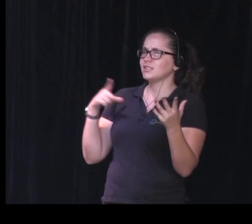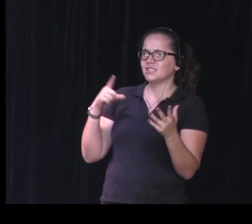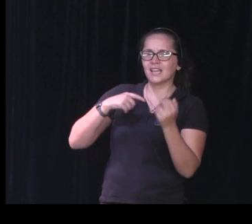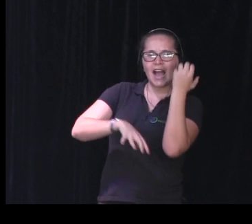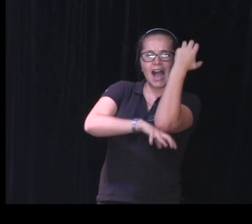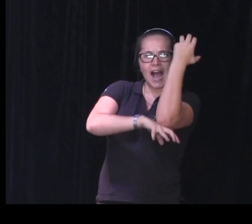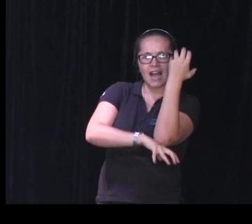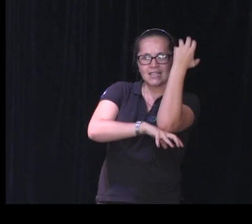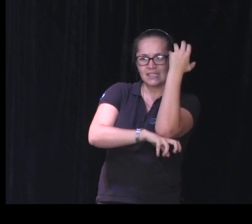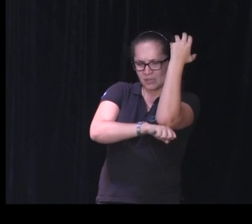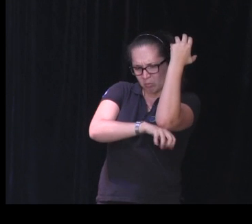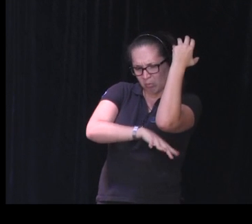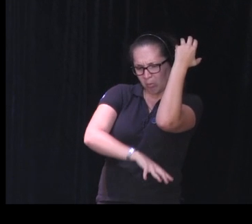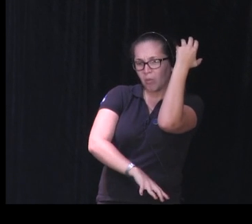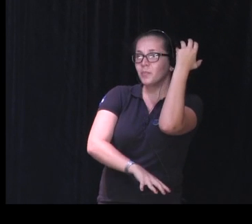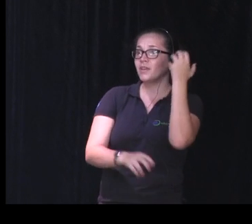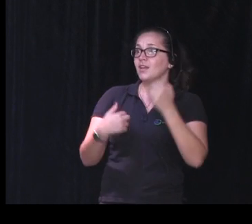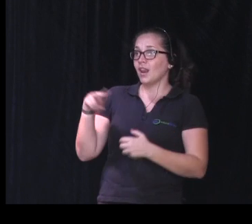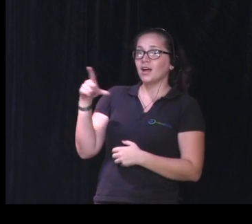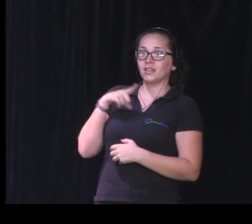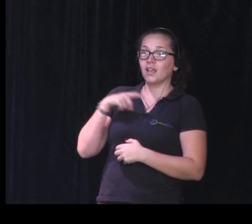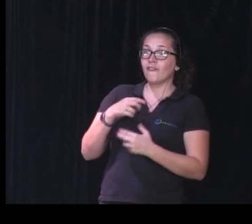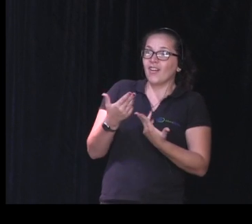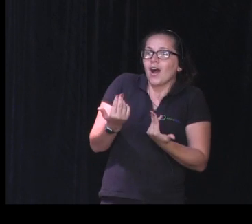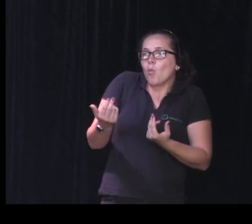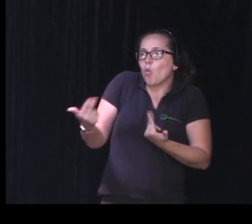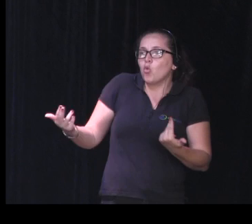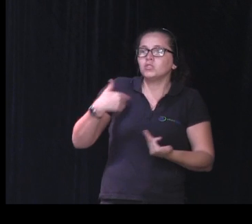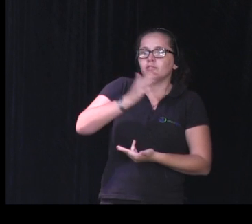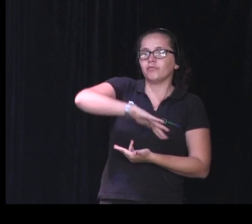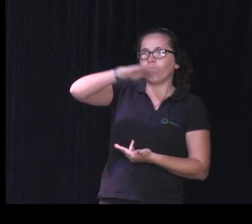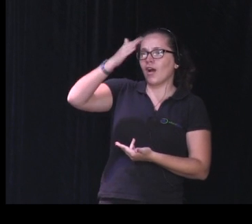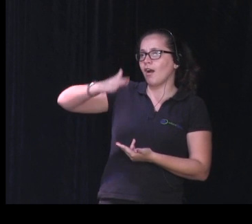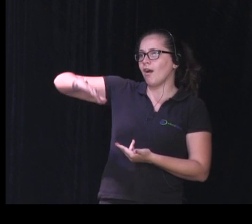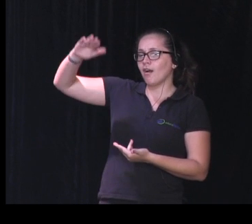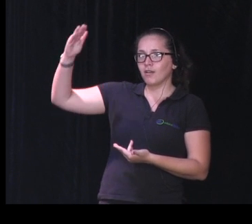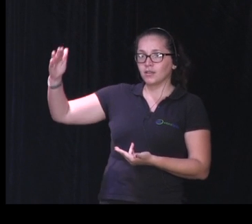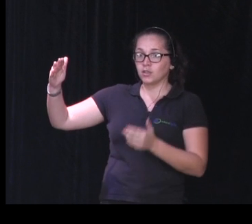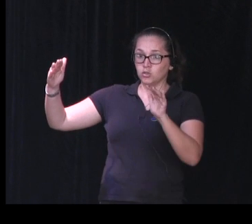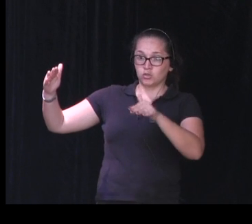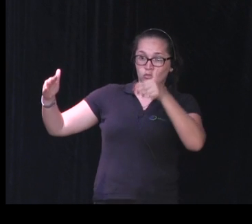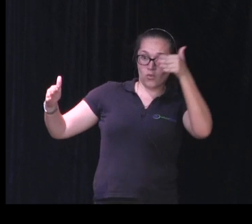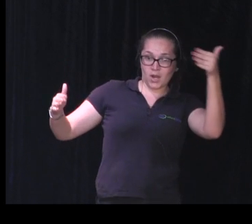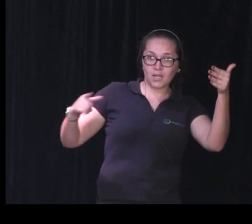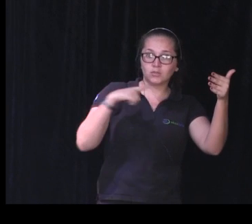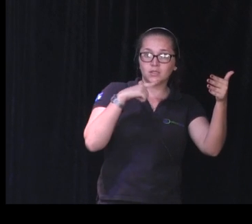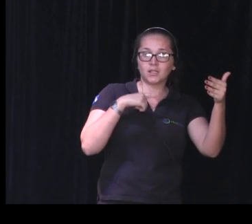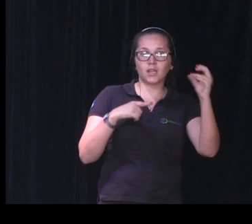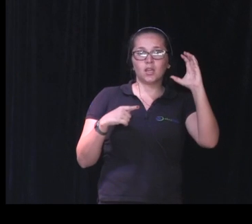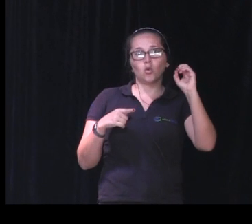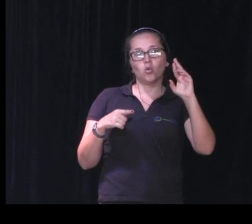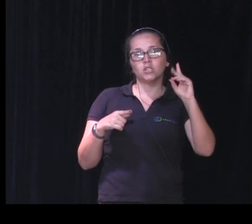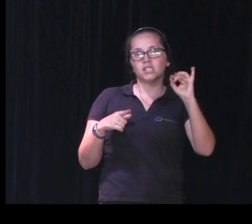desenhos das árvores com grandes raízes. E ali vales e montanhas. De